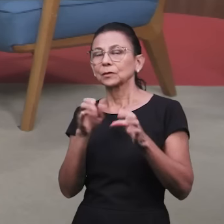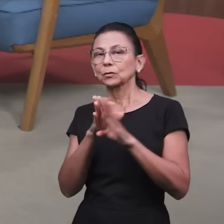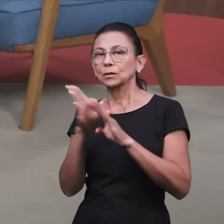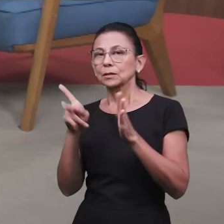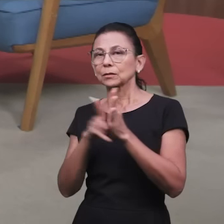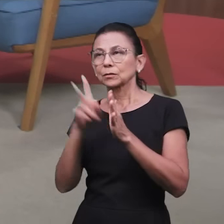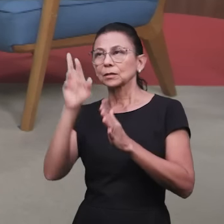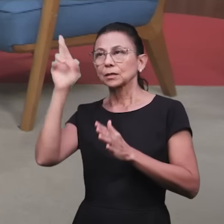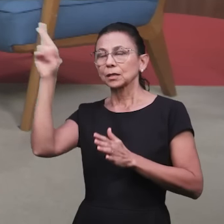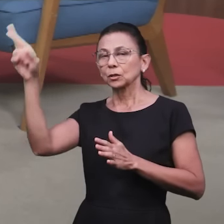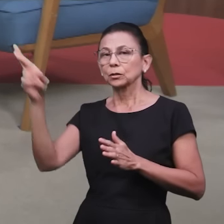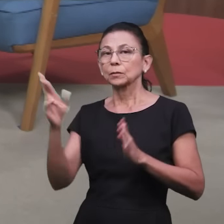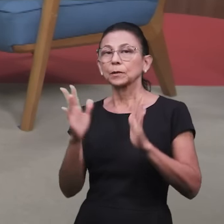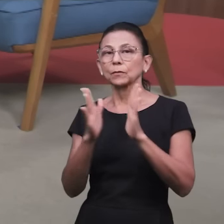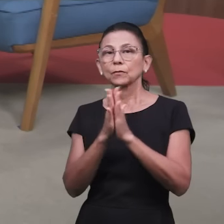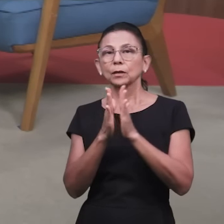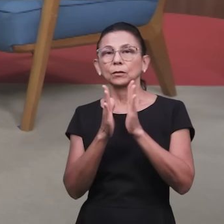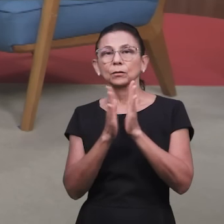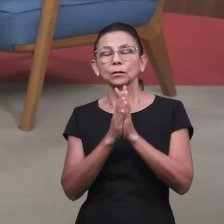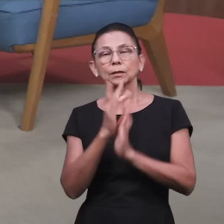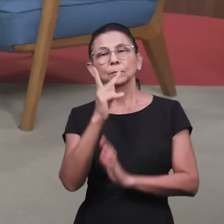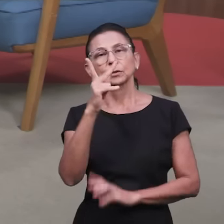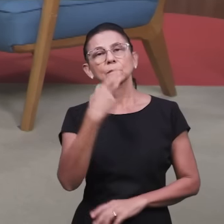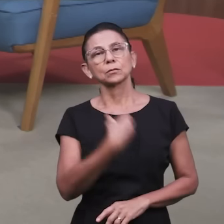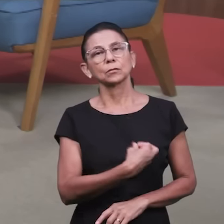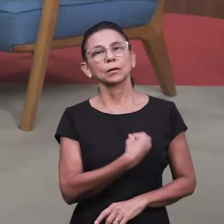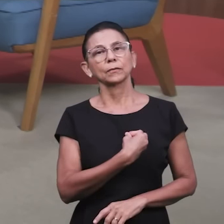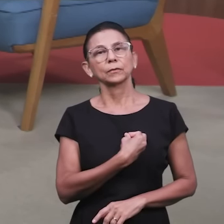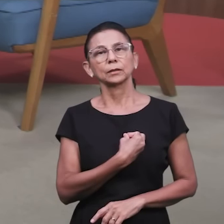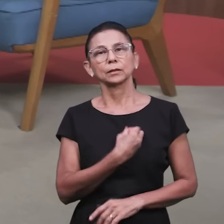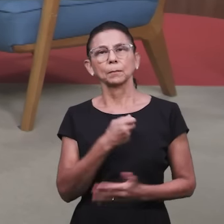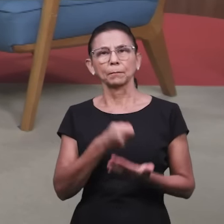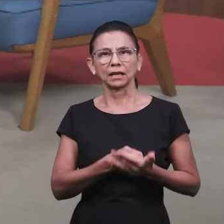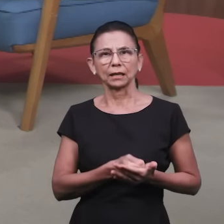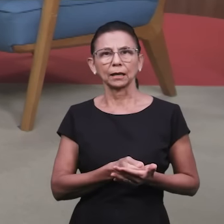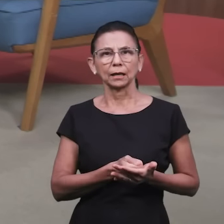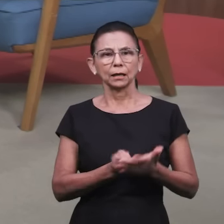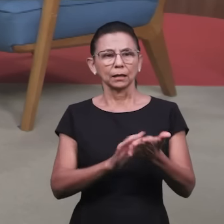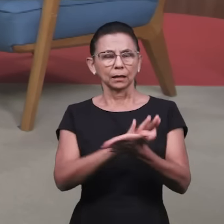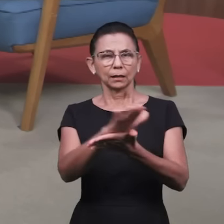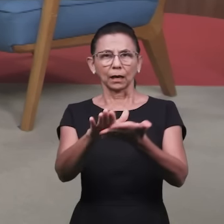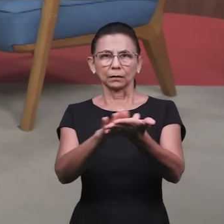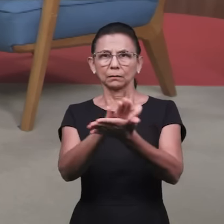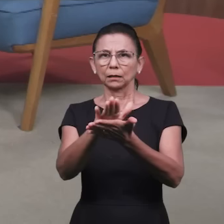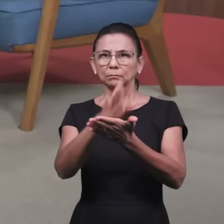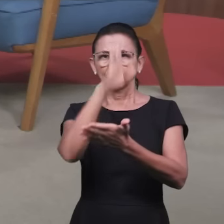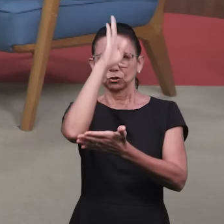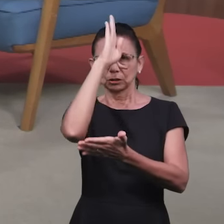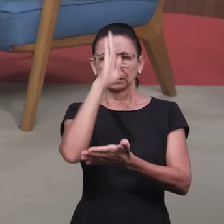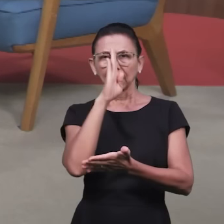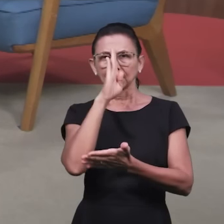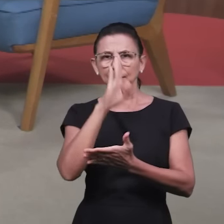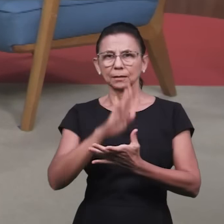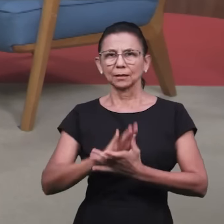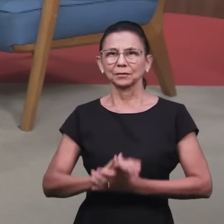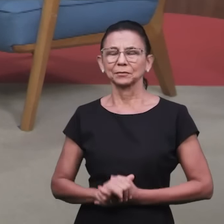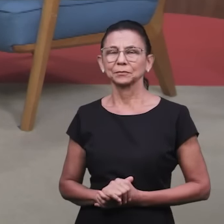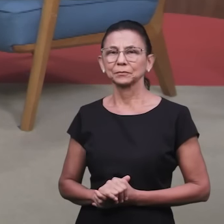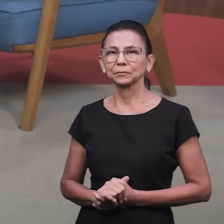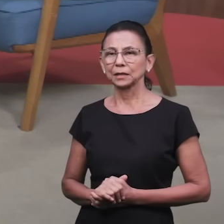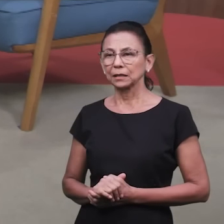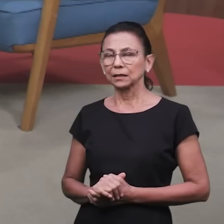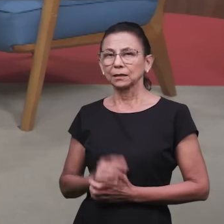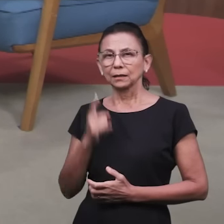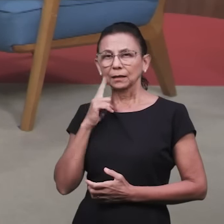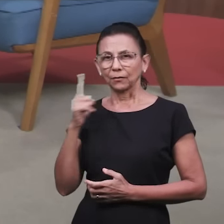vai orar por você. E tudo isso totalmente gratuito. Aponte a câmera do seu celular, se você quiser, para